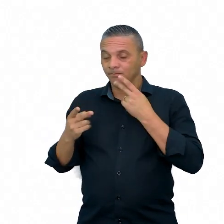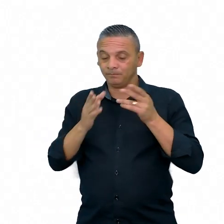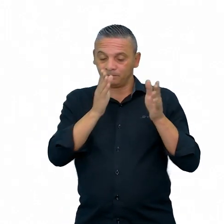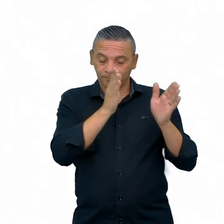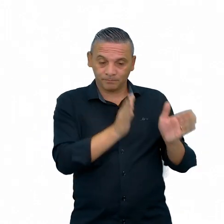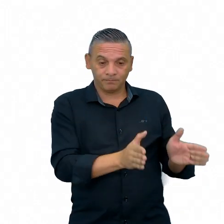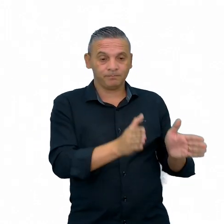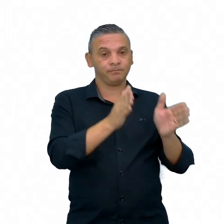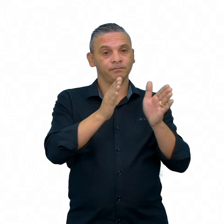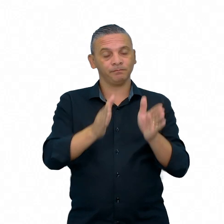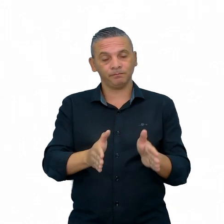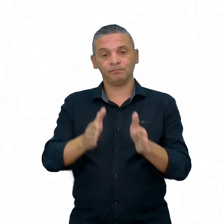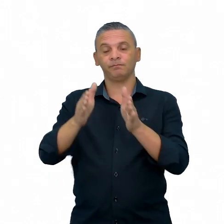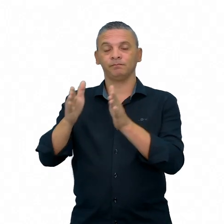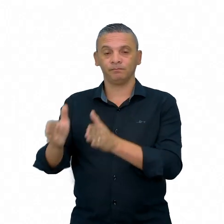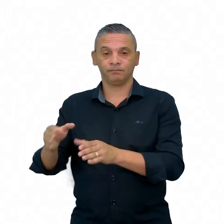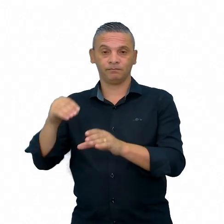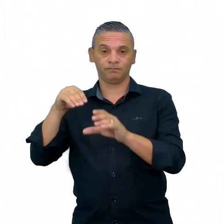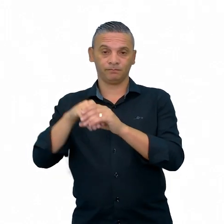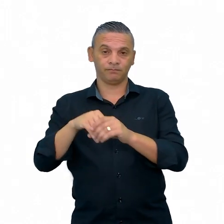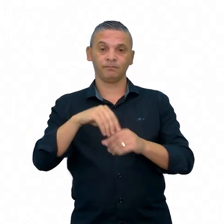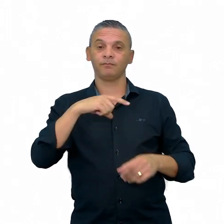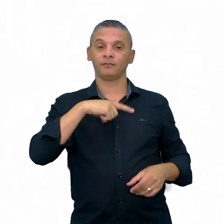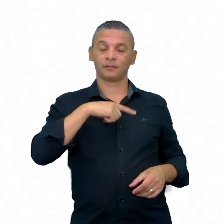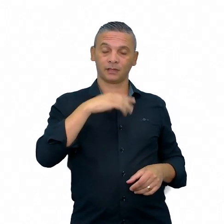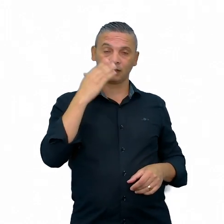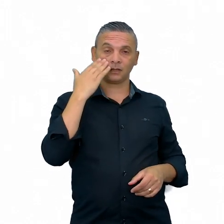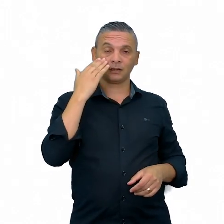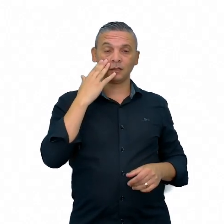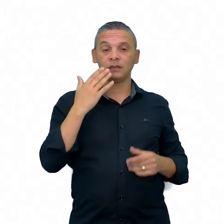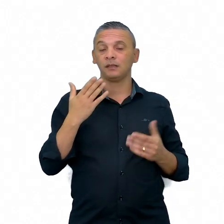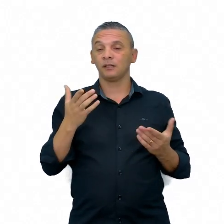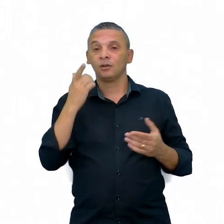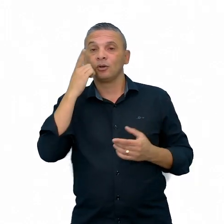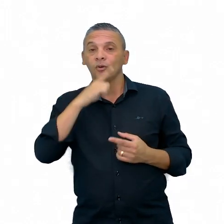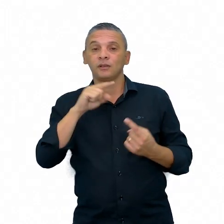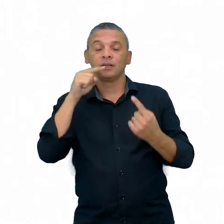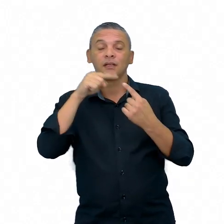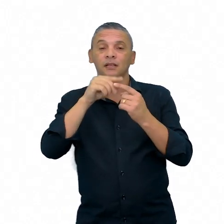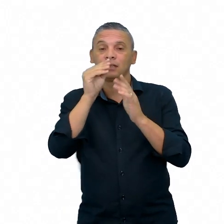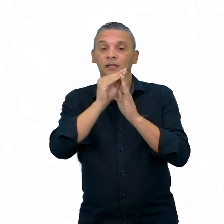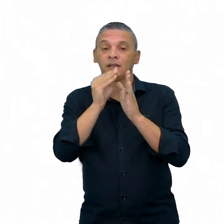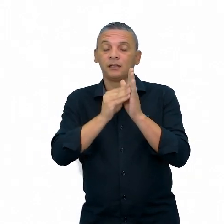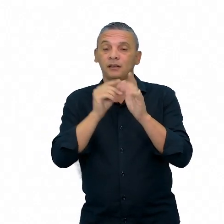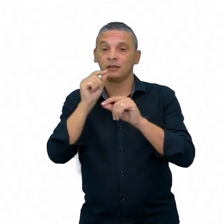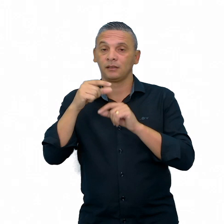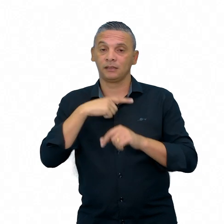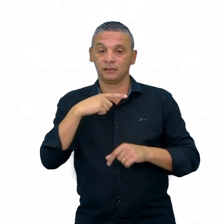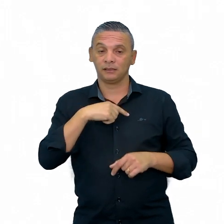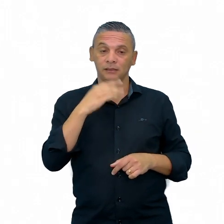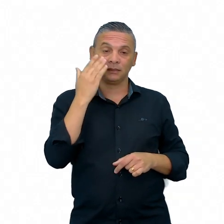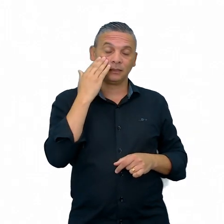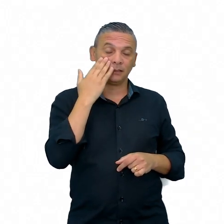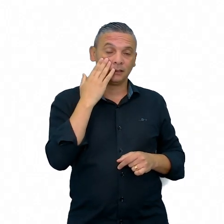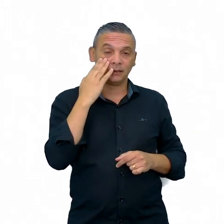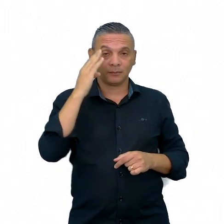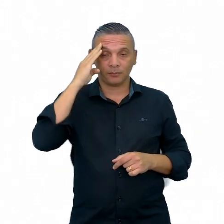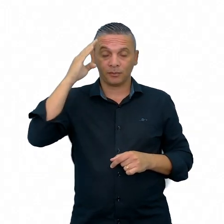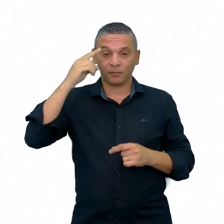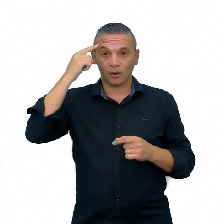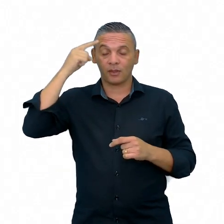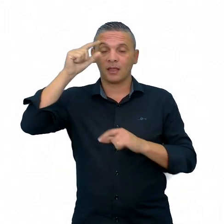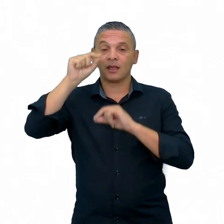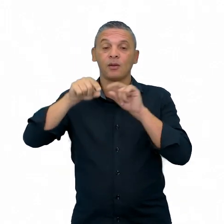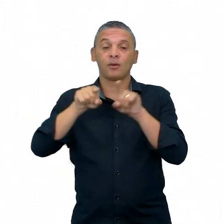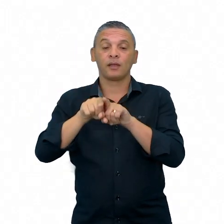dessa investigação, de termos boas perguntas, de conseguirmos registrar, né, as nossas principais ideias